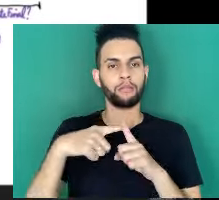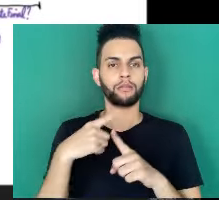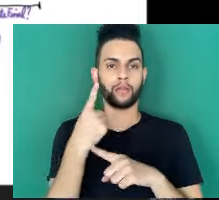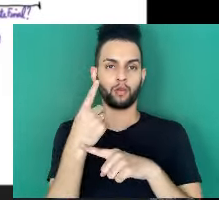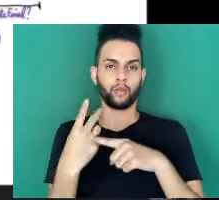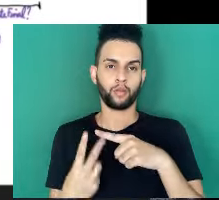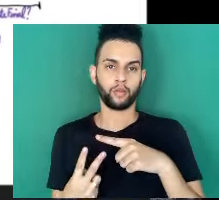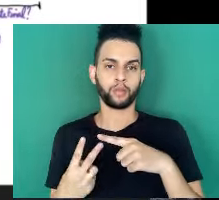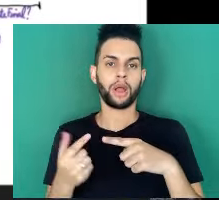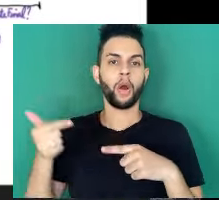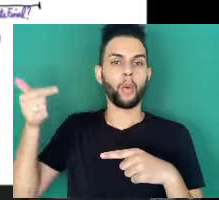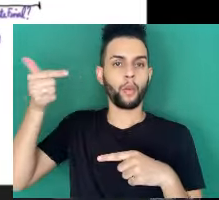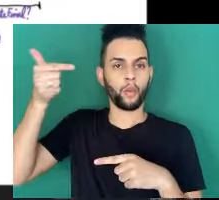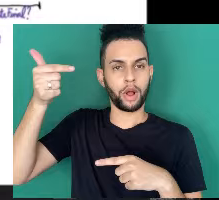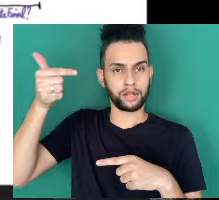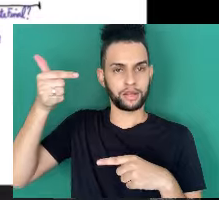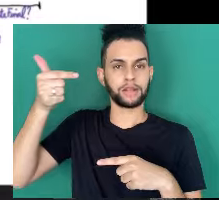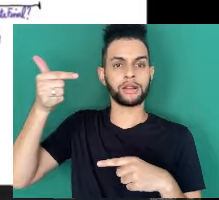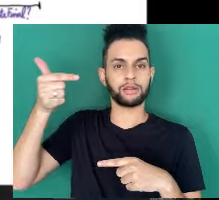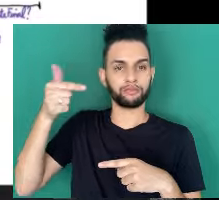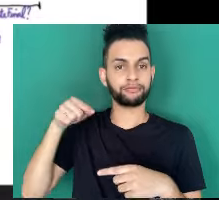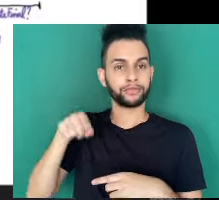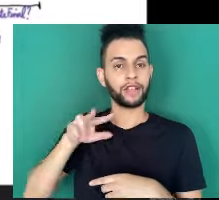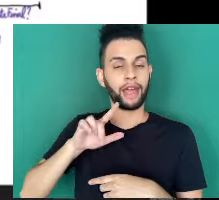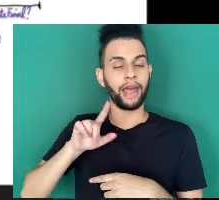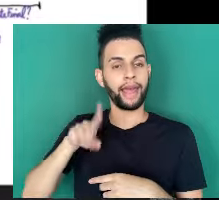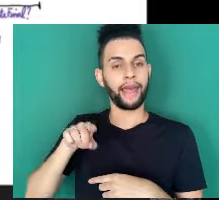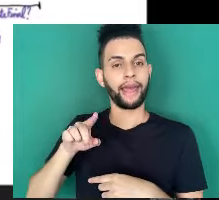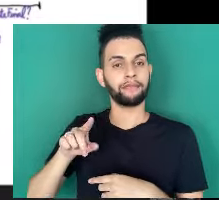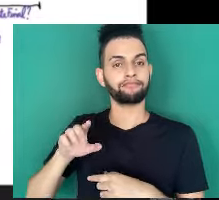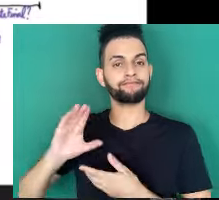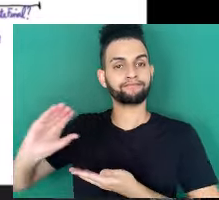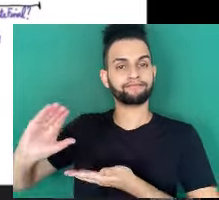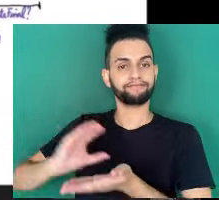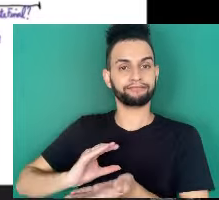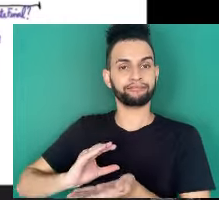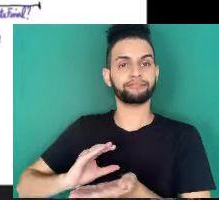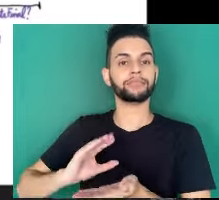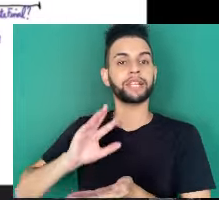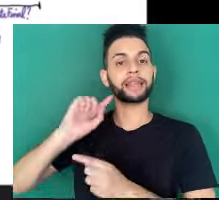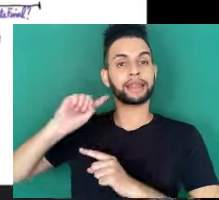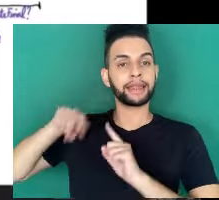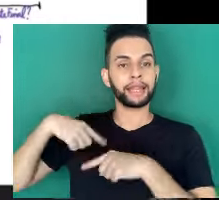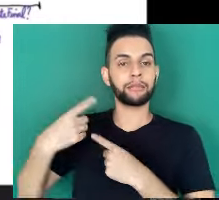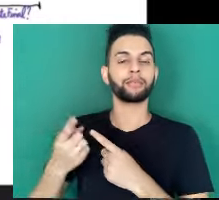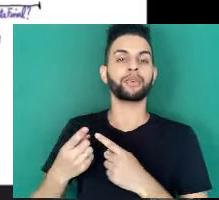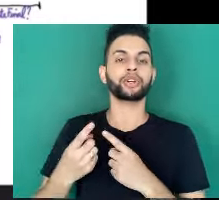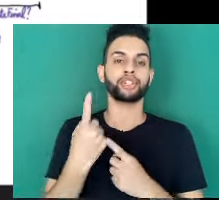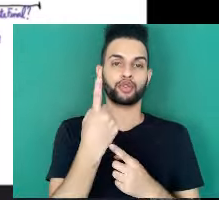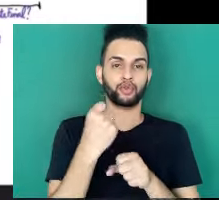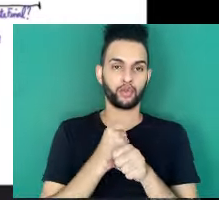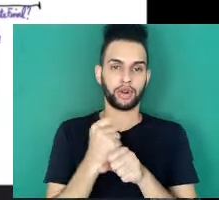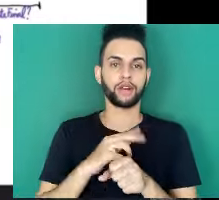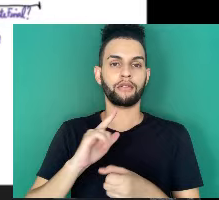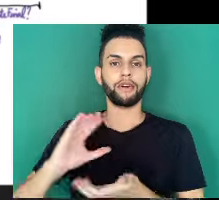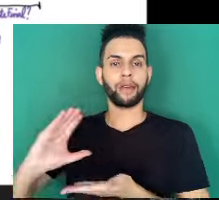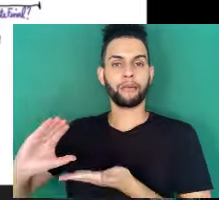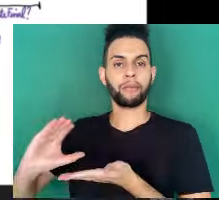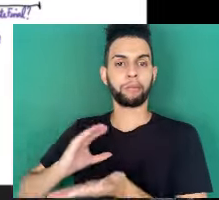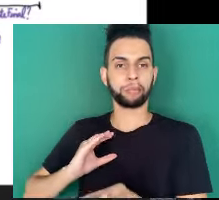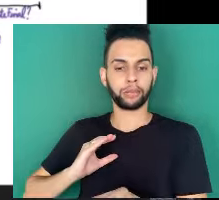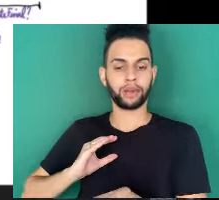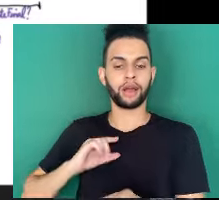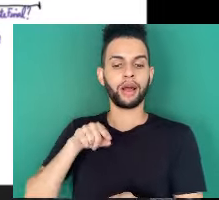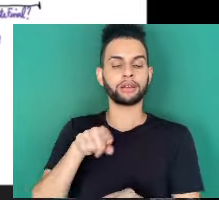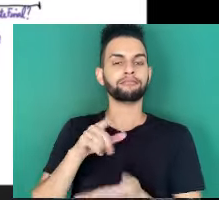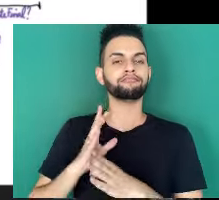Certo? Então, isso daqui é o que a gente vai receber depois de passado um ano. Quanto